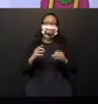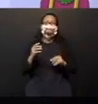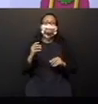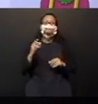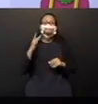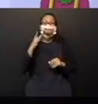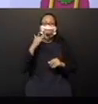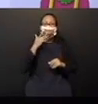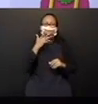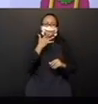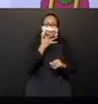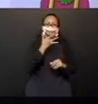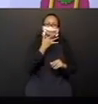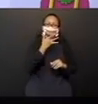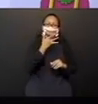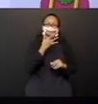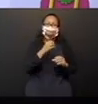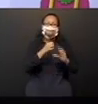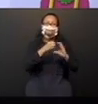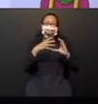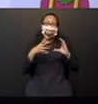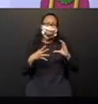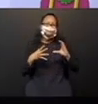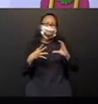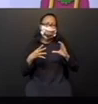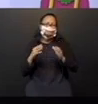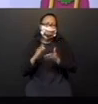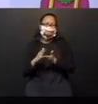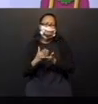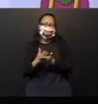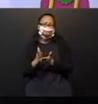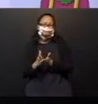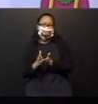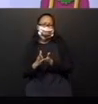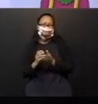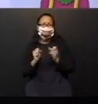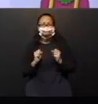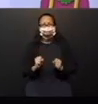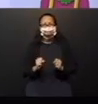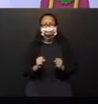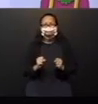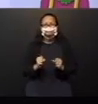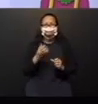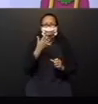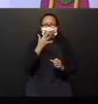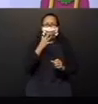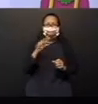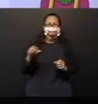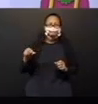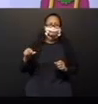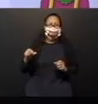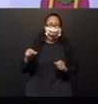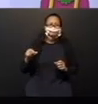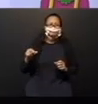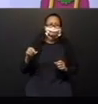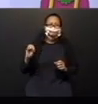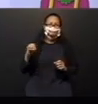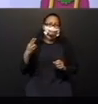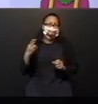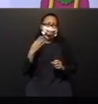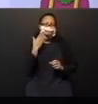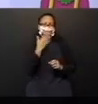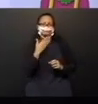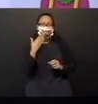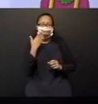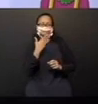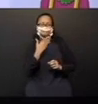Deliciosa. Qual outra característica você podia dar para essa torta? Ela podia ser uma torta salgada? Torta doce?